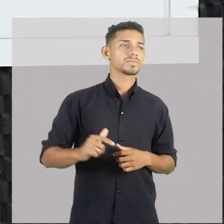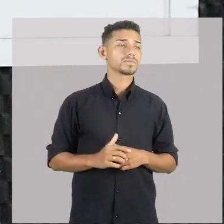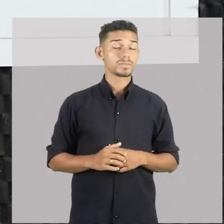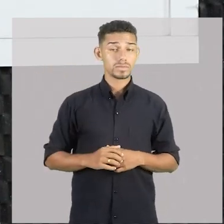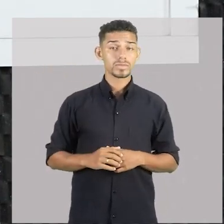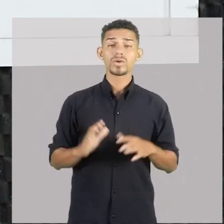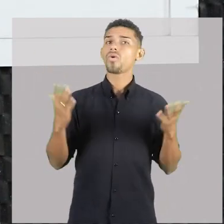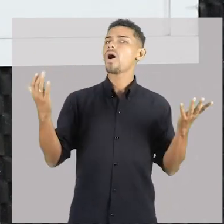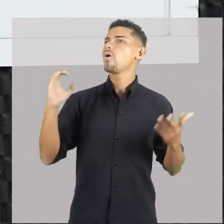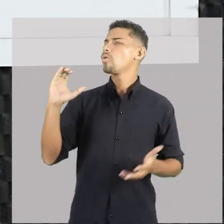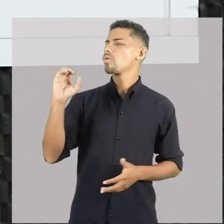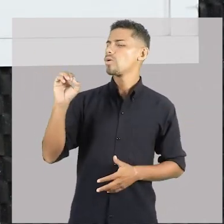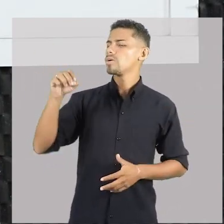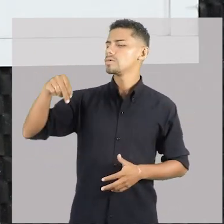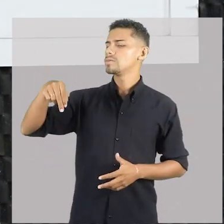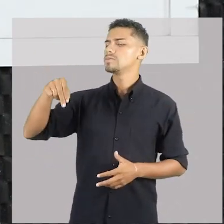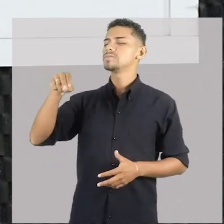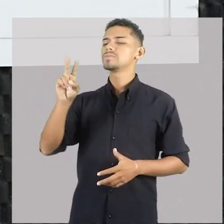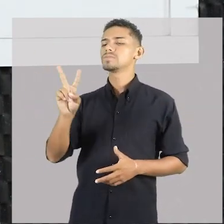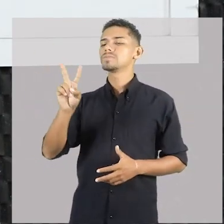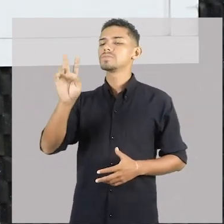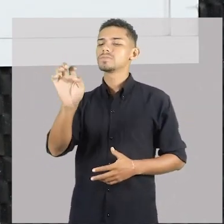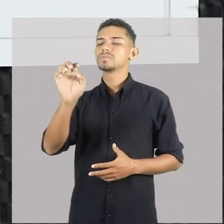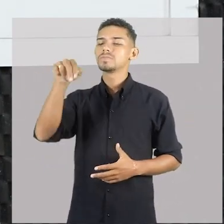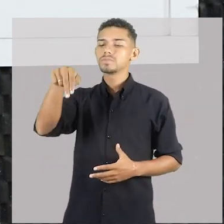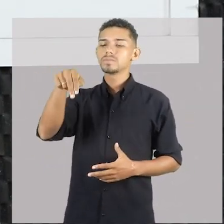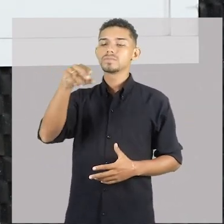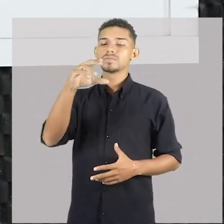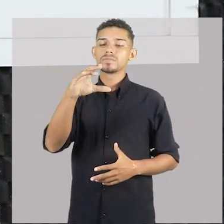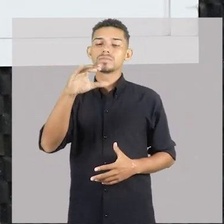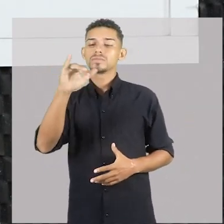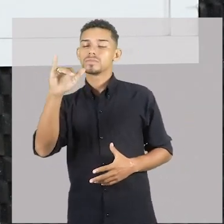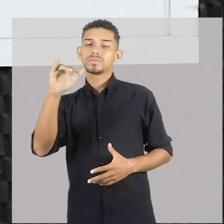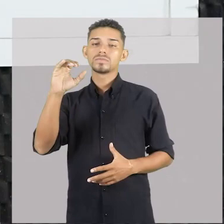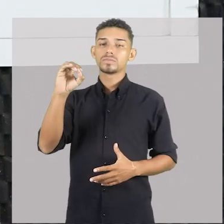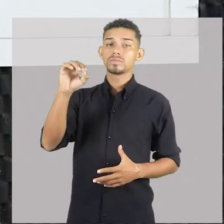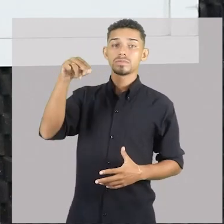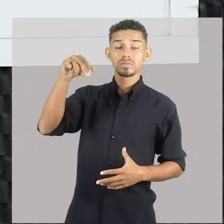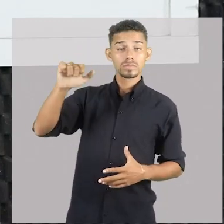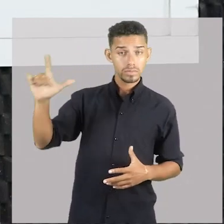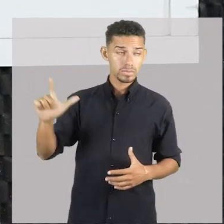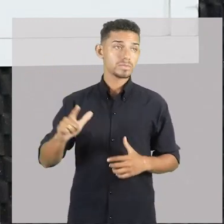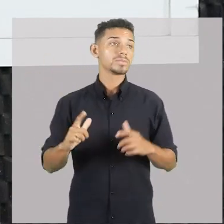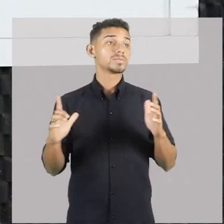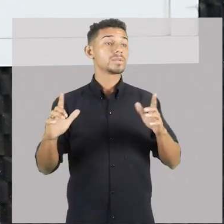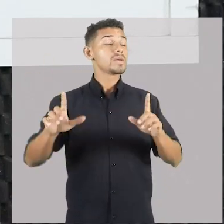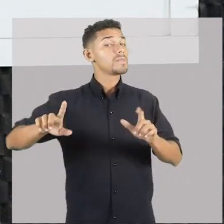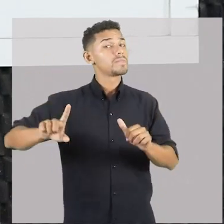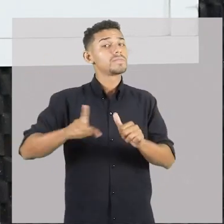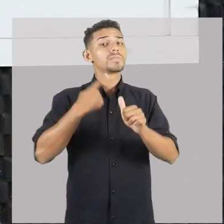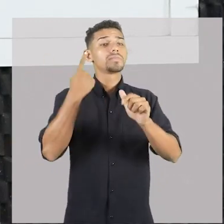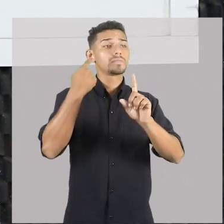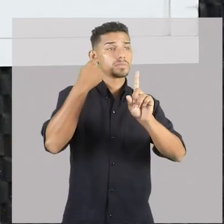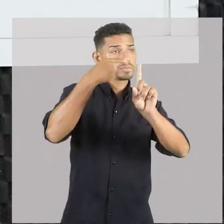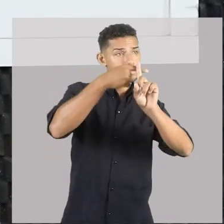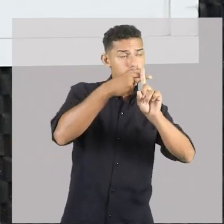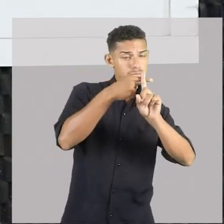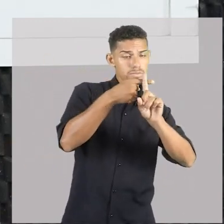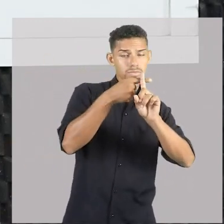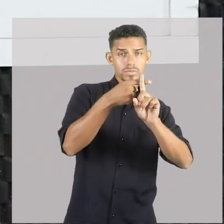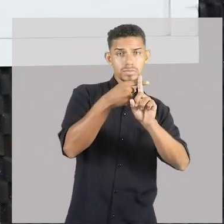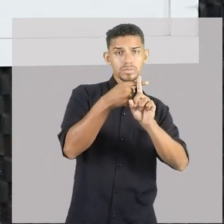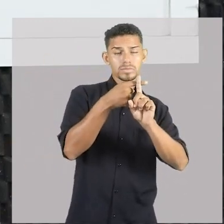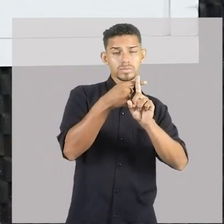Qual é o sentido convencional da corrente? Primeiro, são cargas positivas. Mas que